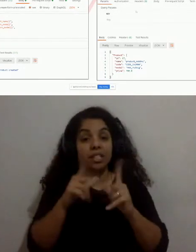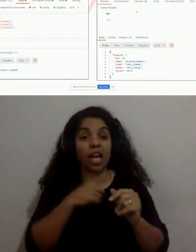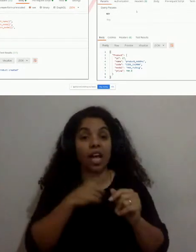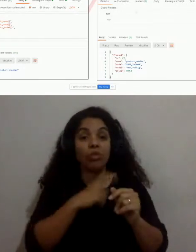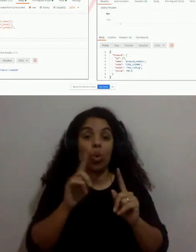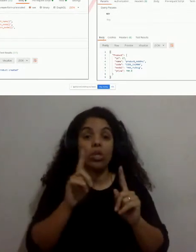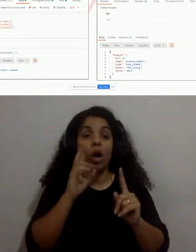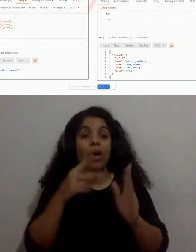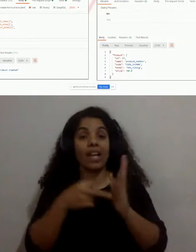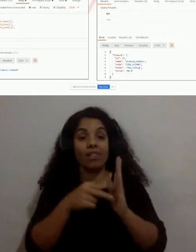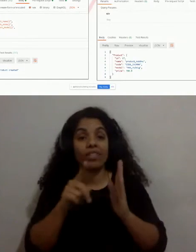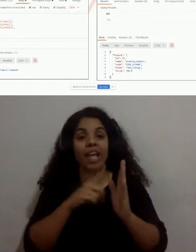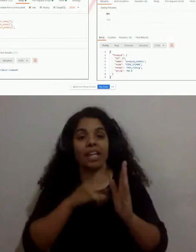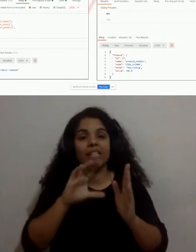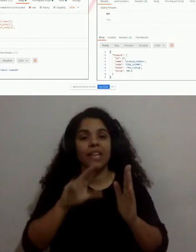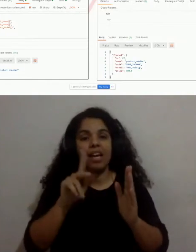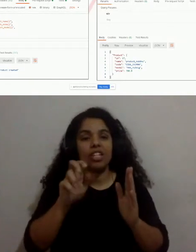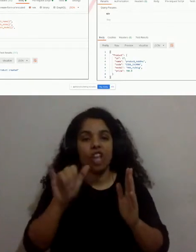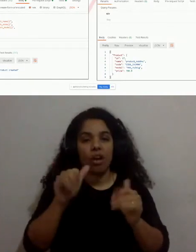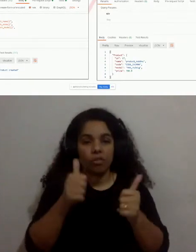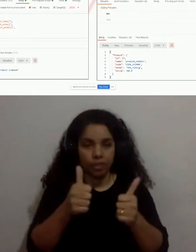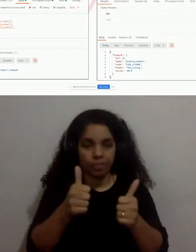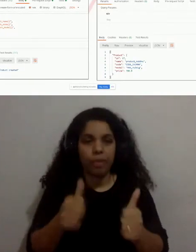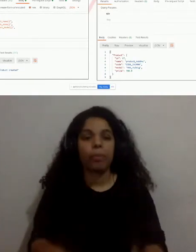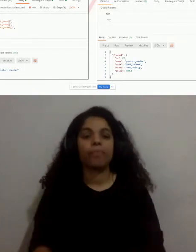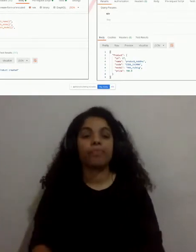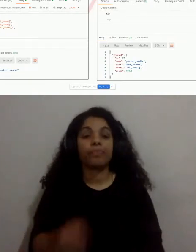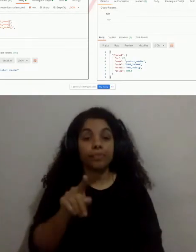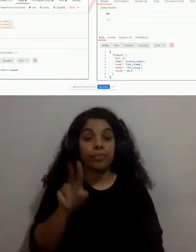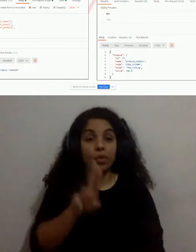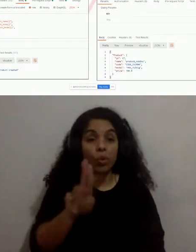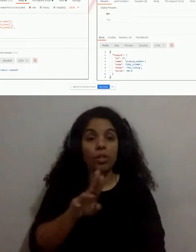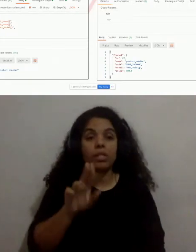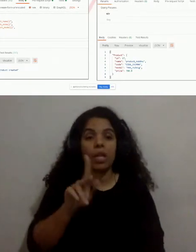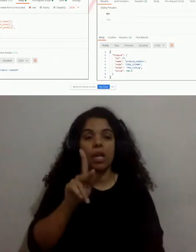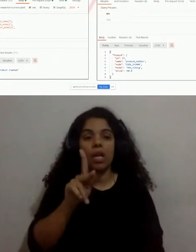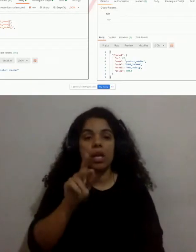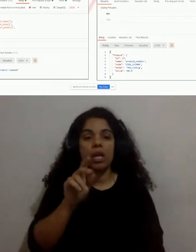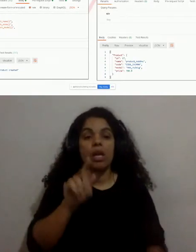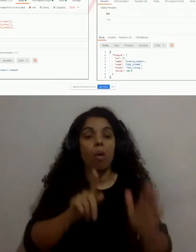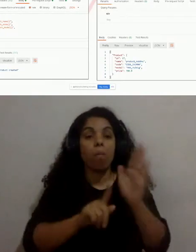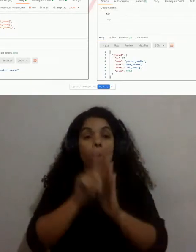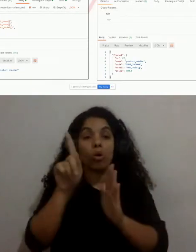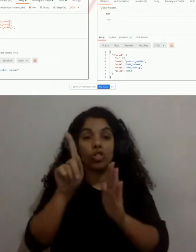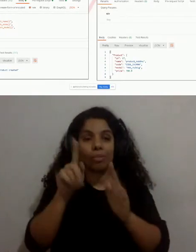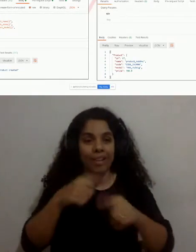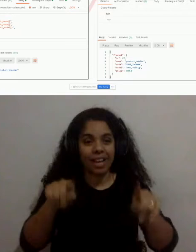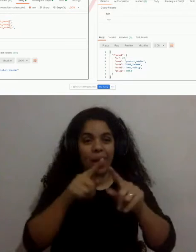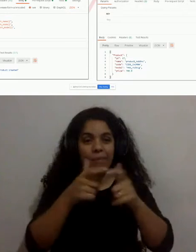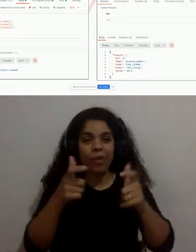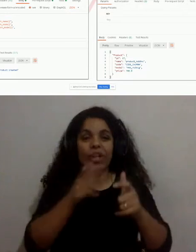ele valida a chave, tá bom? Aqui eu usei o Postman, acho que a grande maioria conhece.